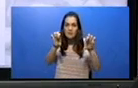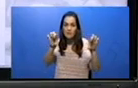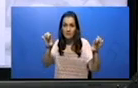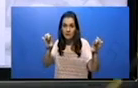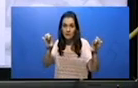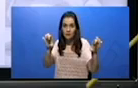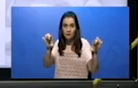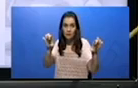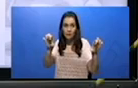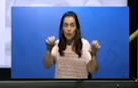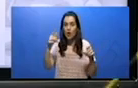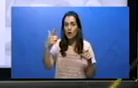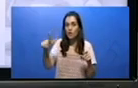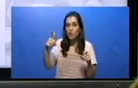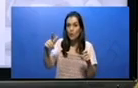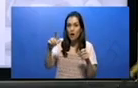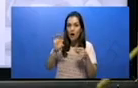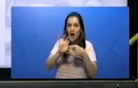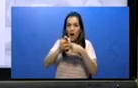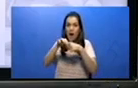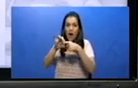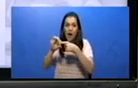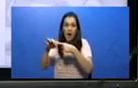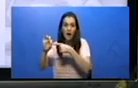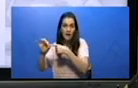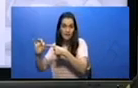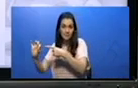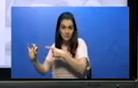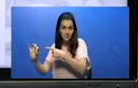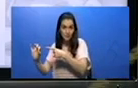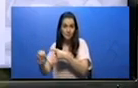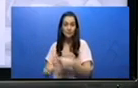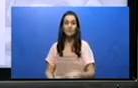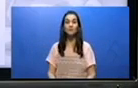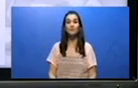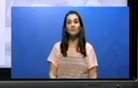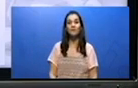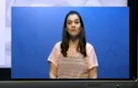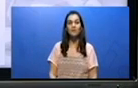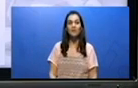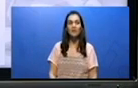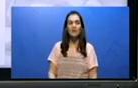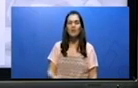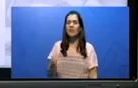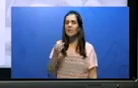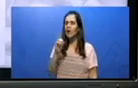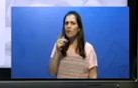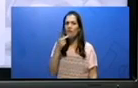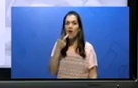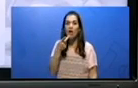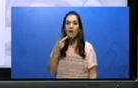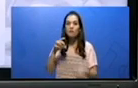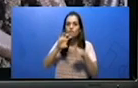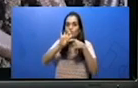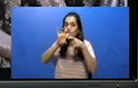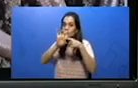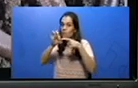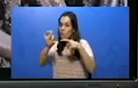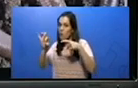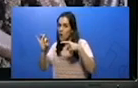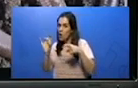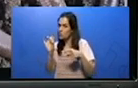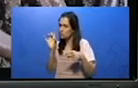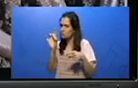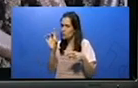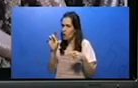Nessa aula, o objetivo é somente falar dos vermes achatados e cilíndricos. Nós não falaremos dos anelídeos.